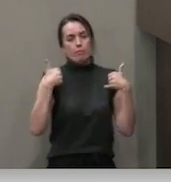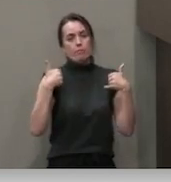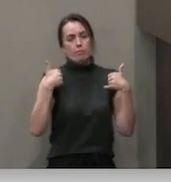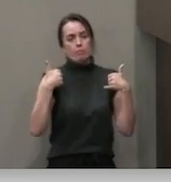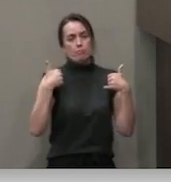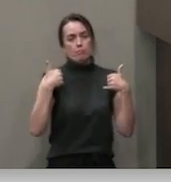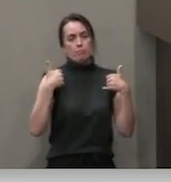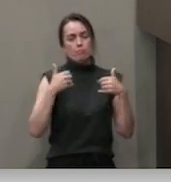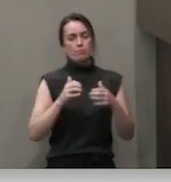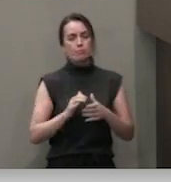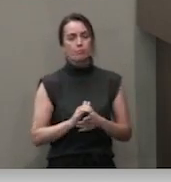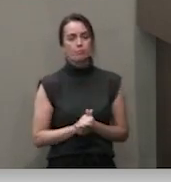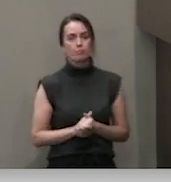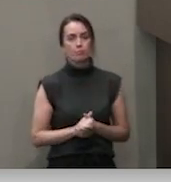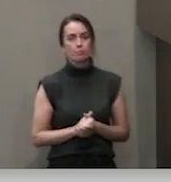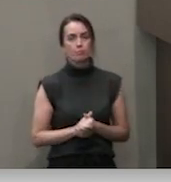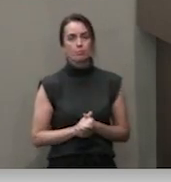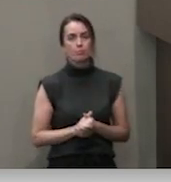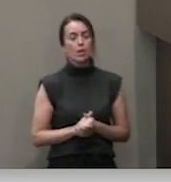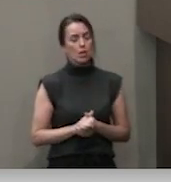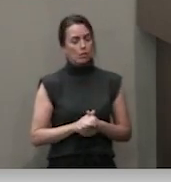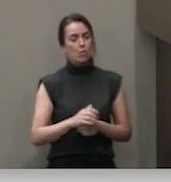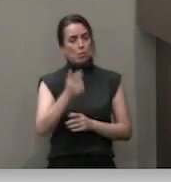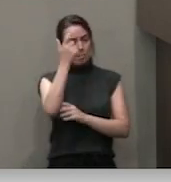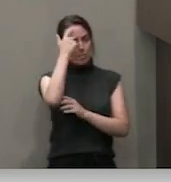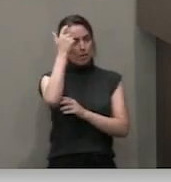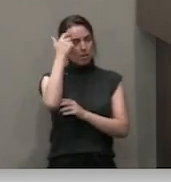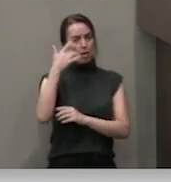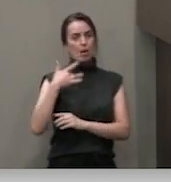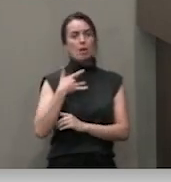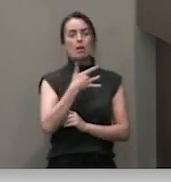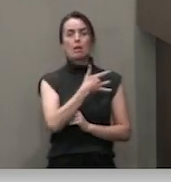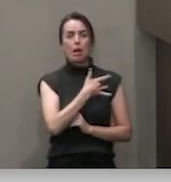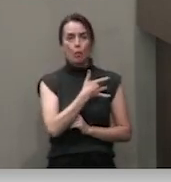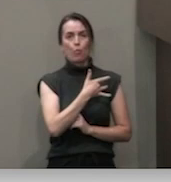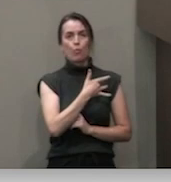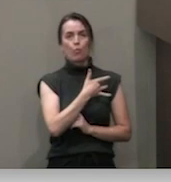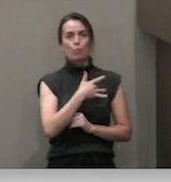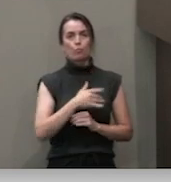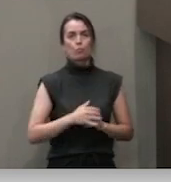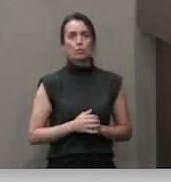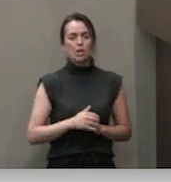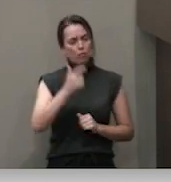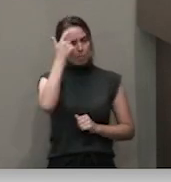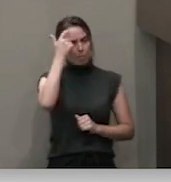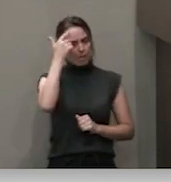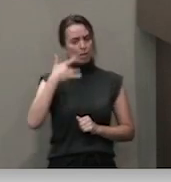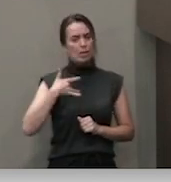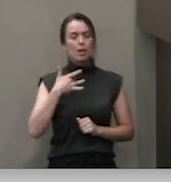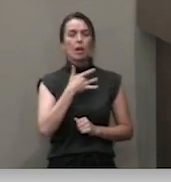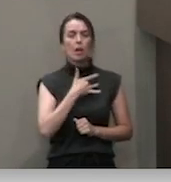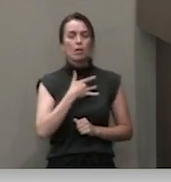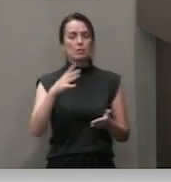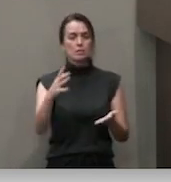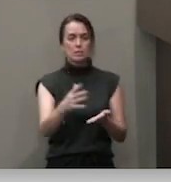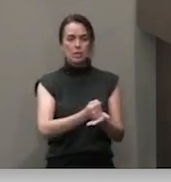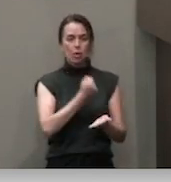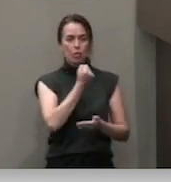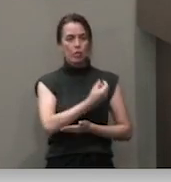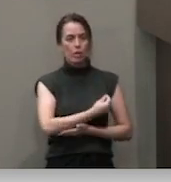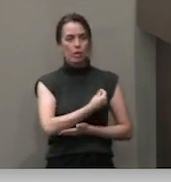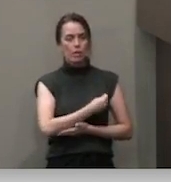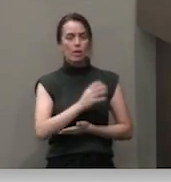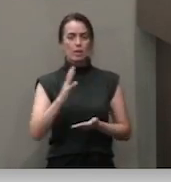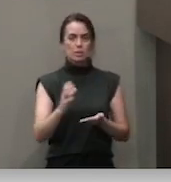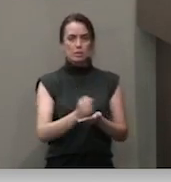vaidades Vamos pensar na saúde Vamos pensar na saúde salvar pessoas salvar